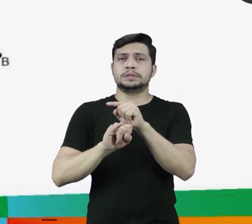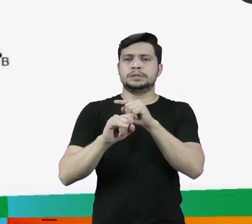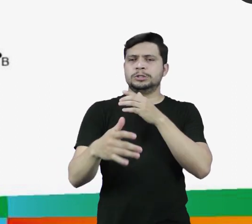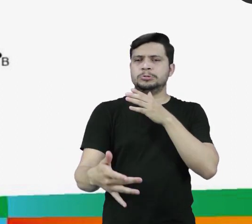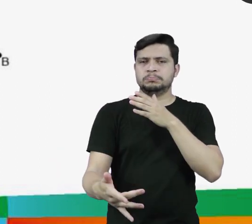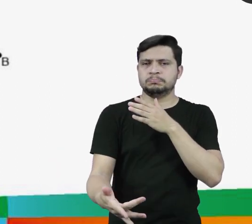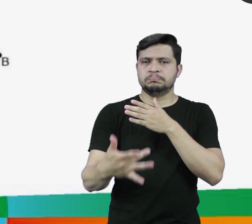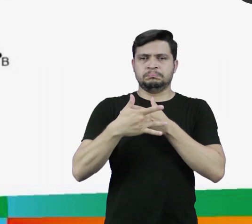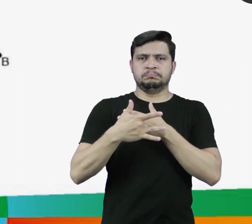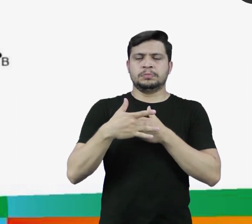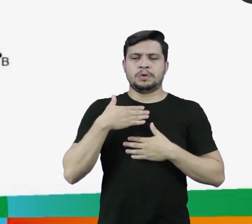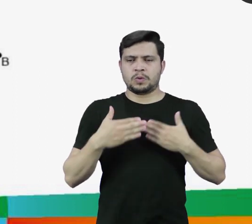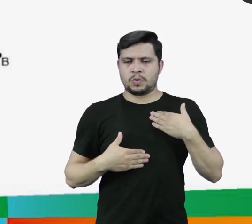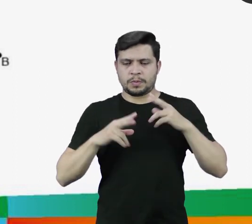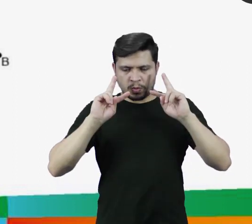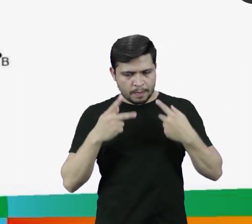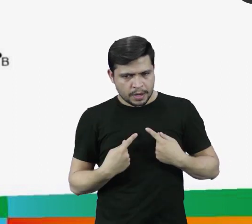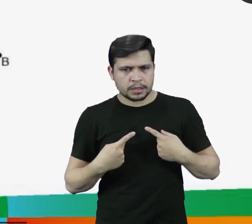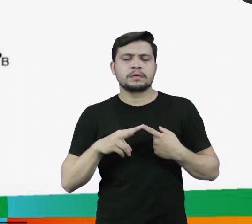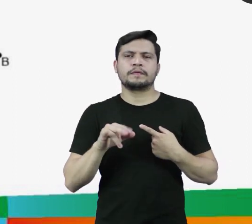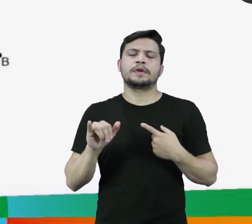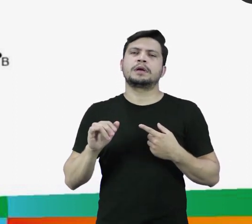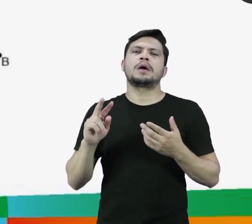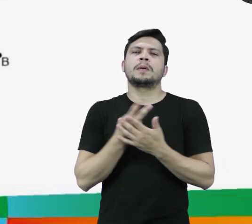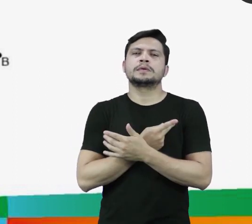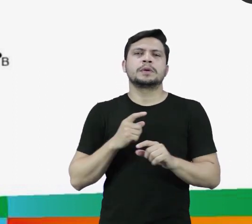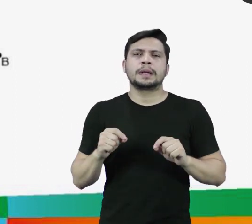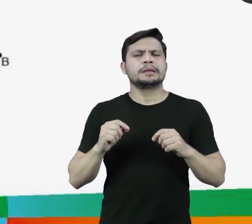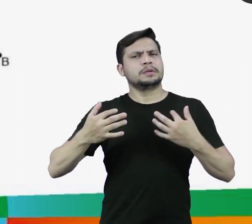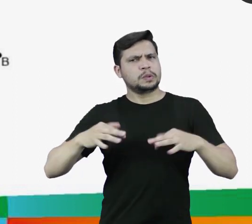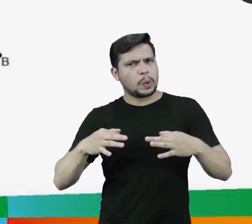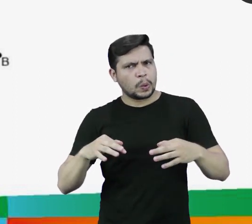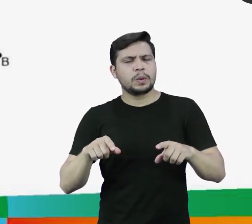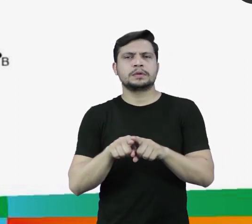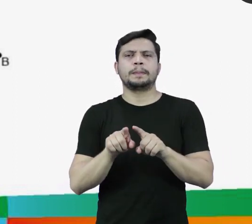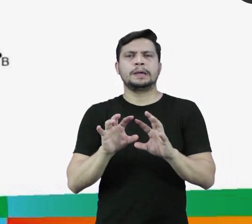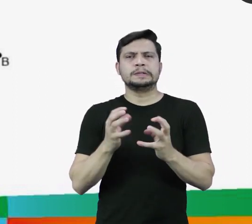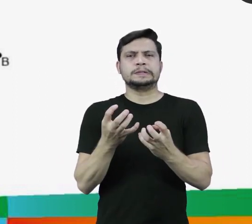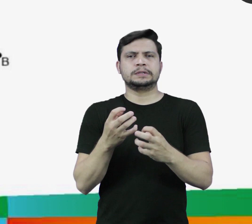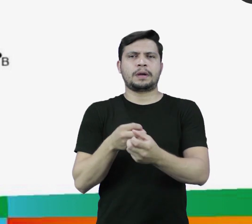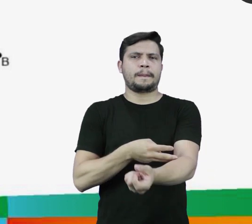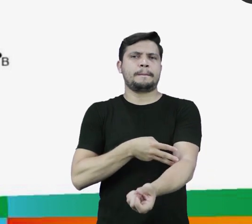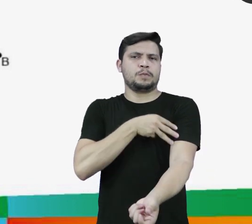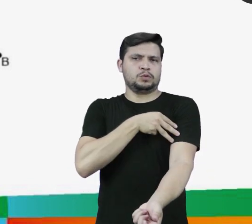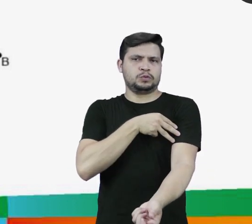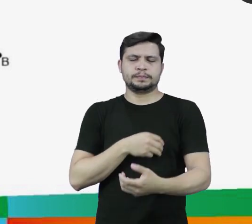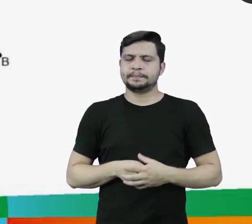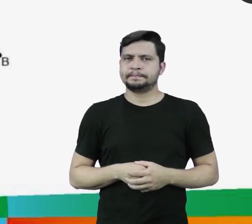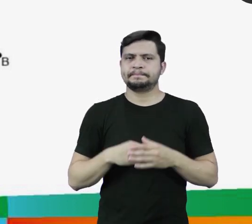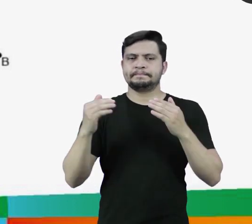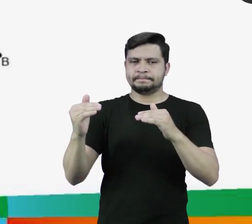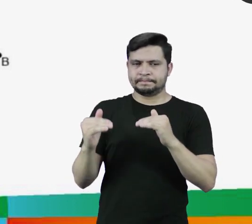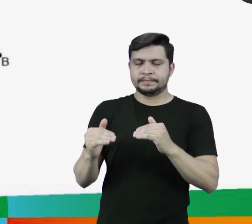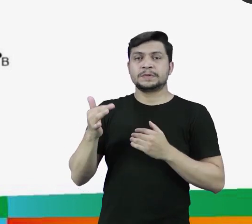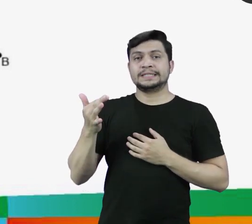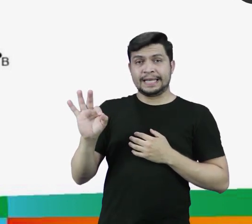dar um dano físico que vai estar associado a quê? Dores e contrações musculares. De 10 mA até 20